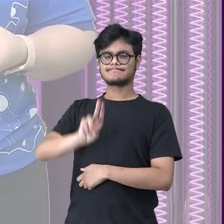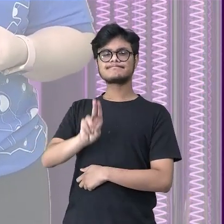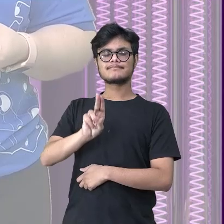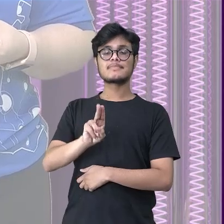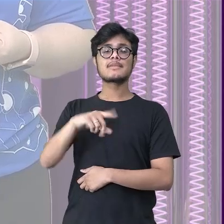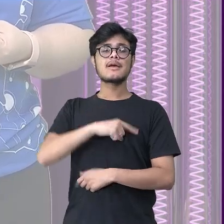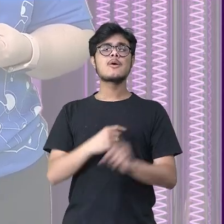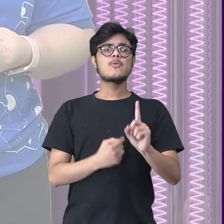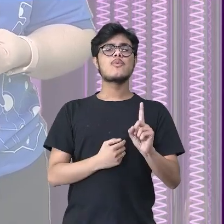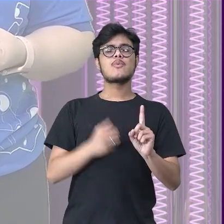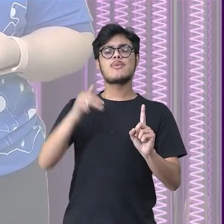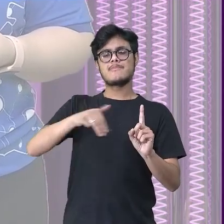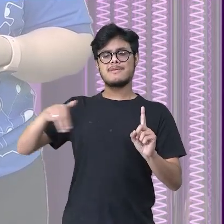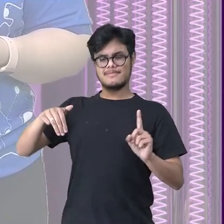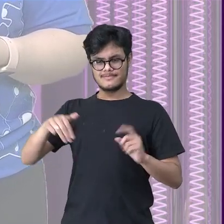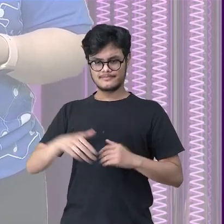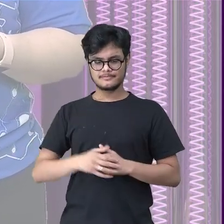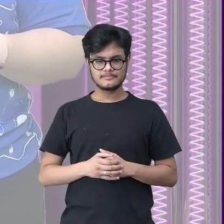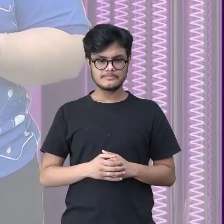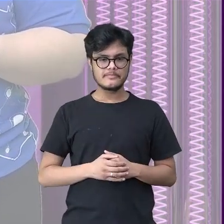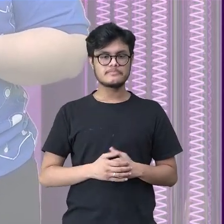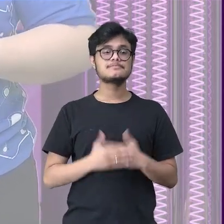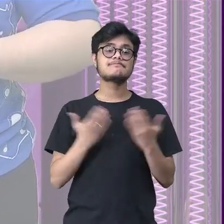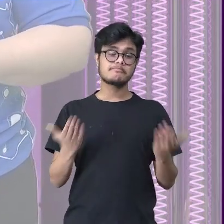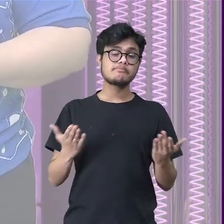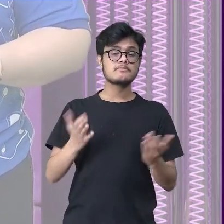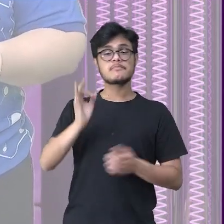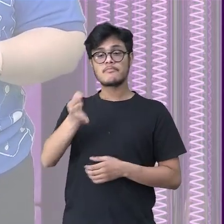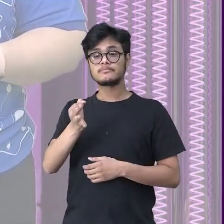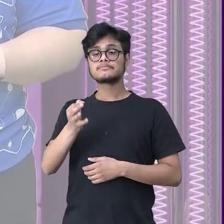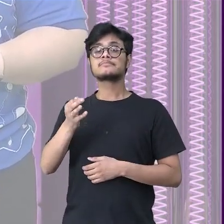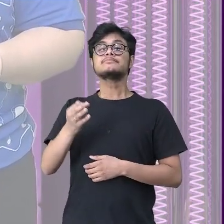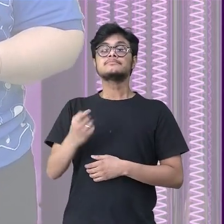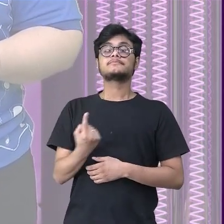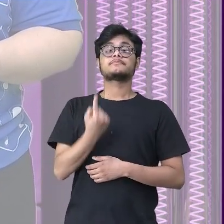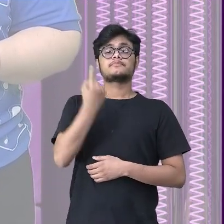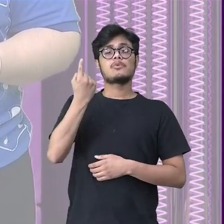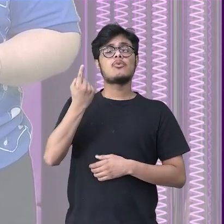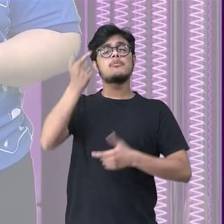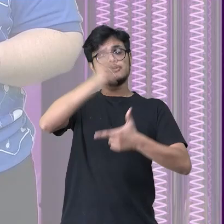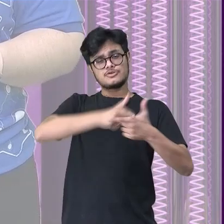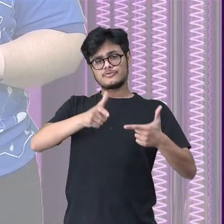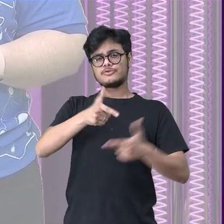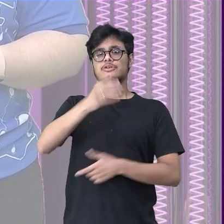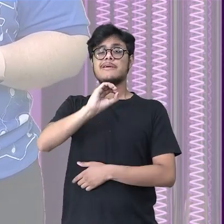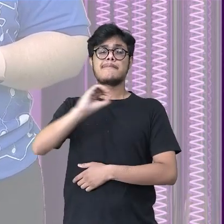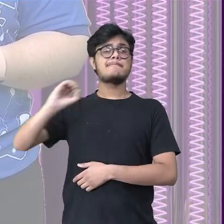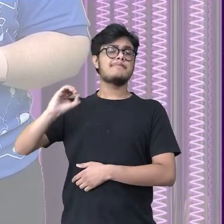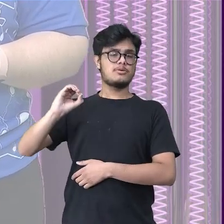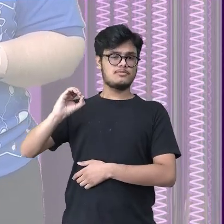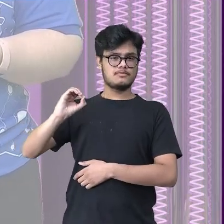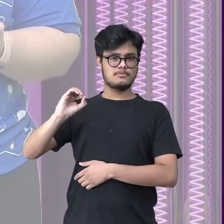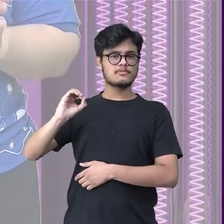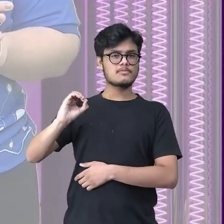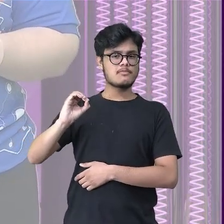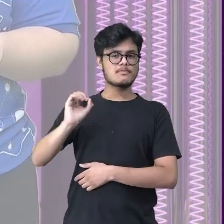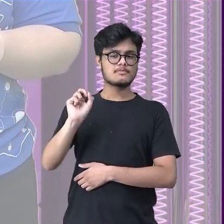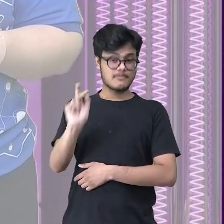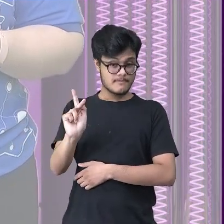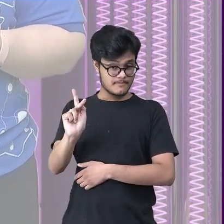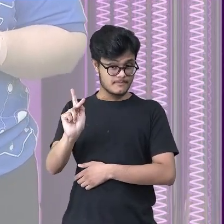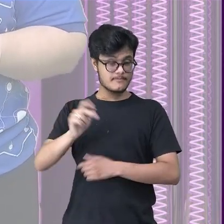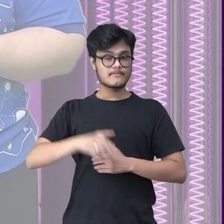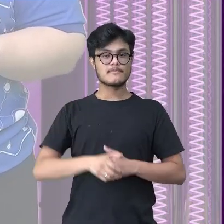de medida micrômetro, né? Que é o que mesmo? É uma partezinha aí do milésimo quando ele é